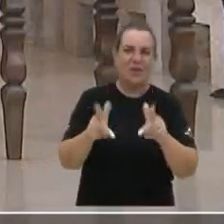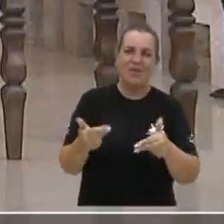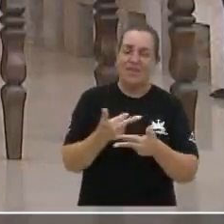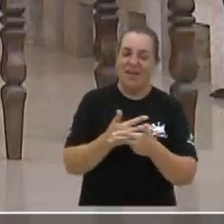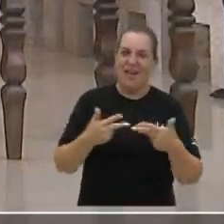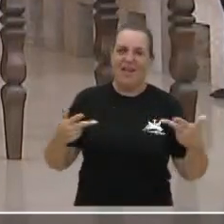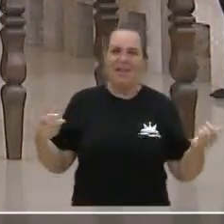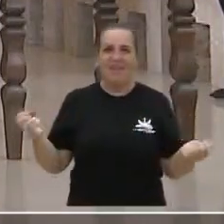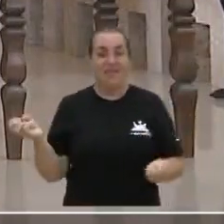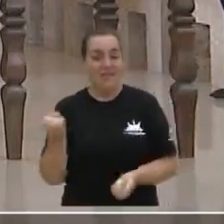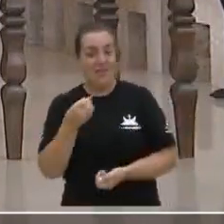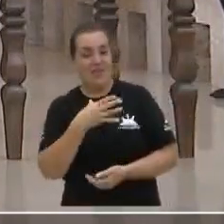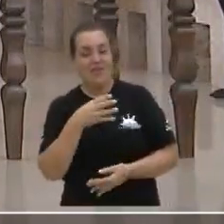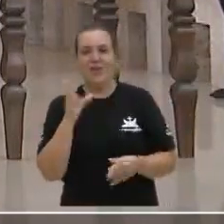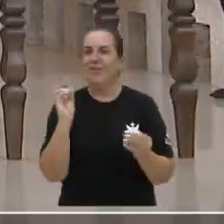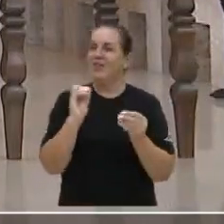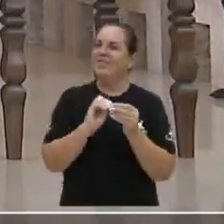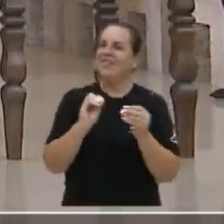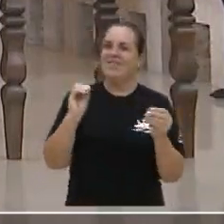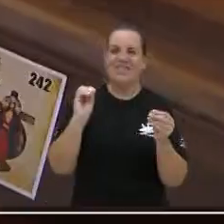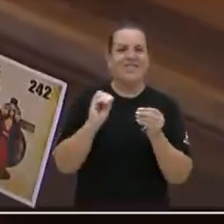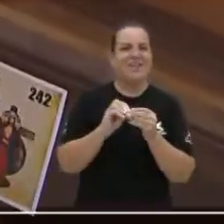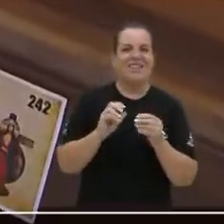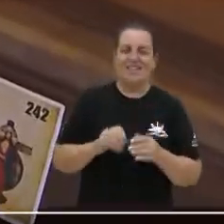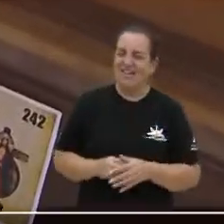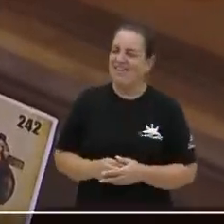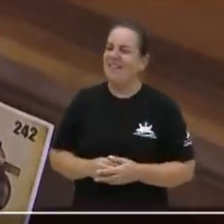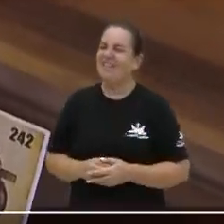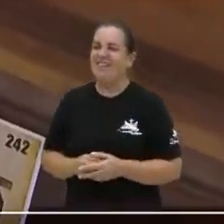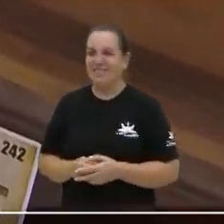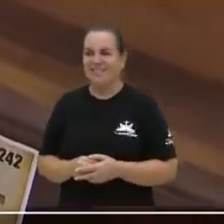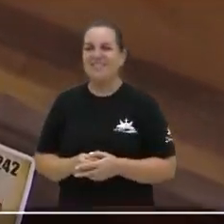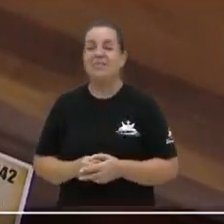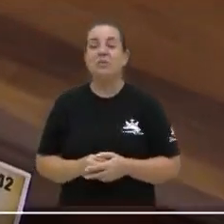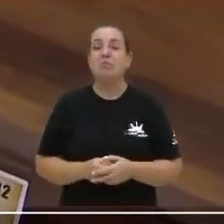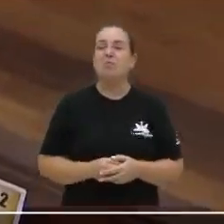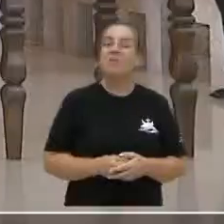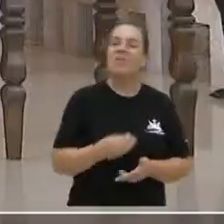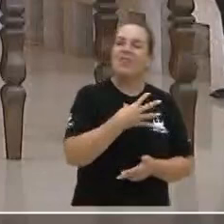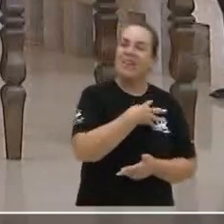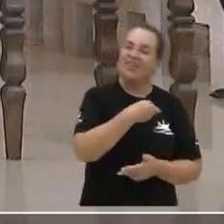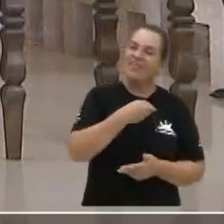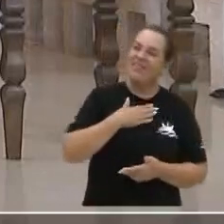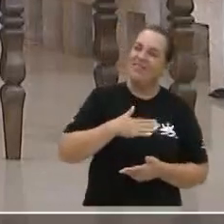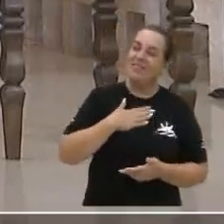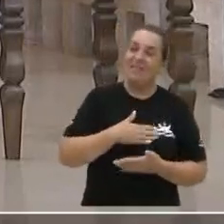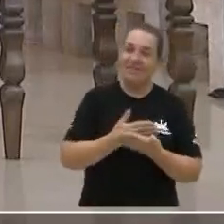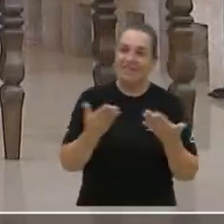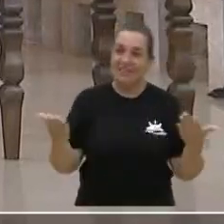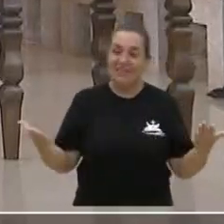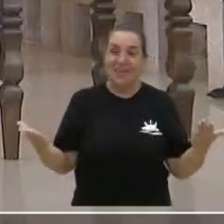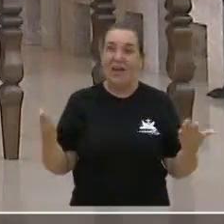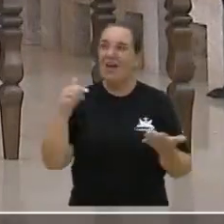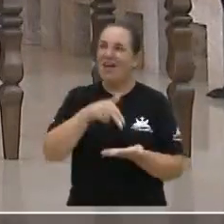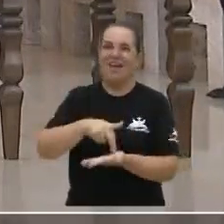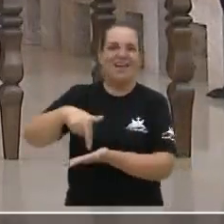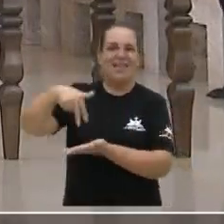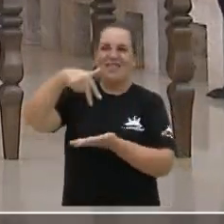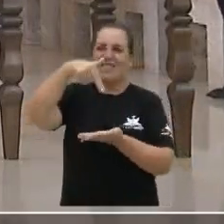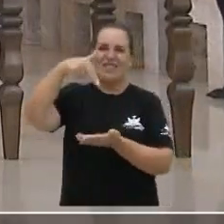as coisas, que faço nova todas as coisas. Filhos e filhas,